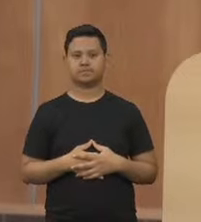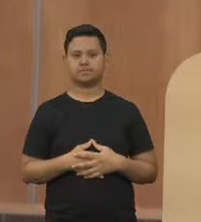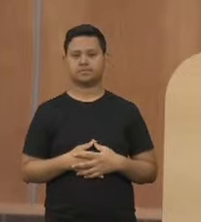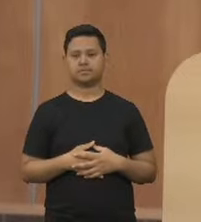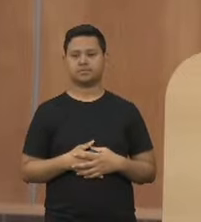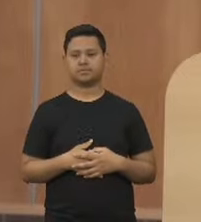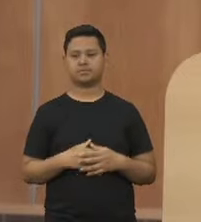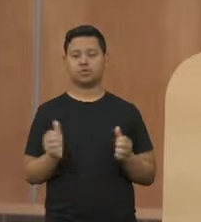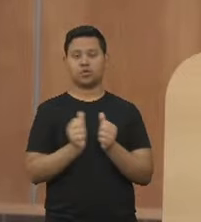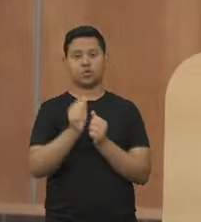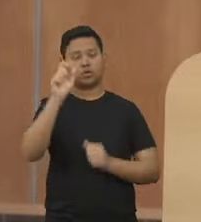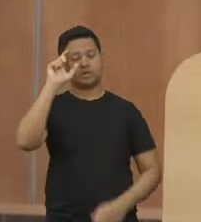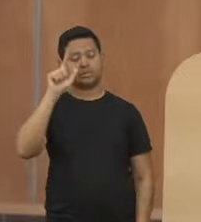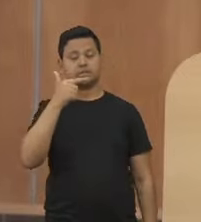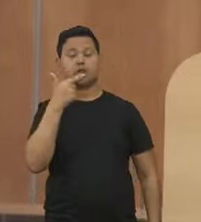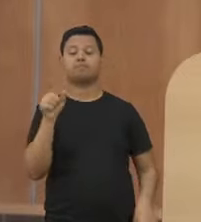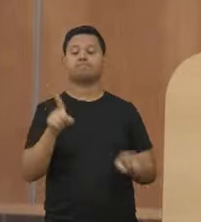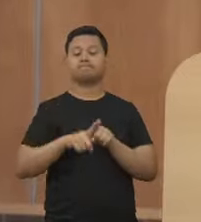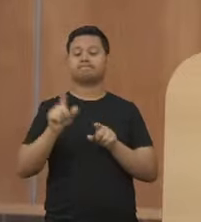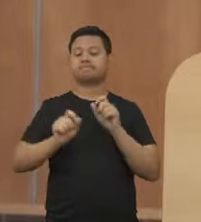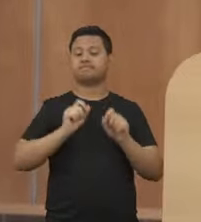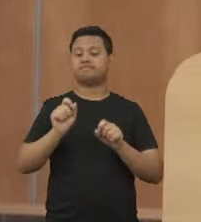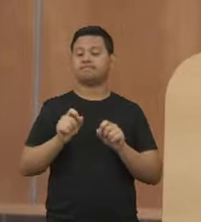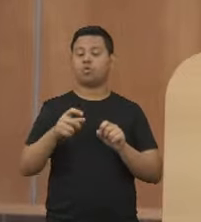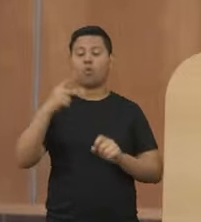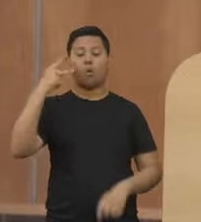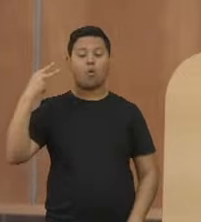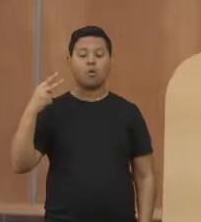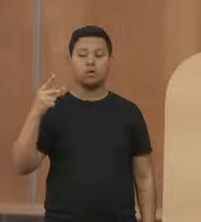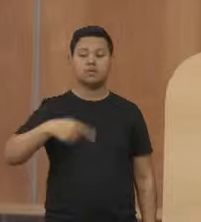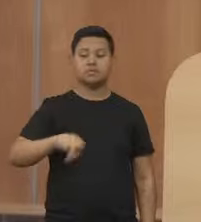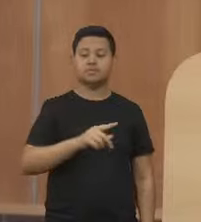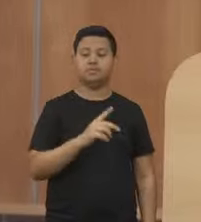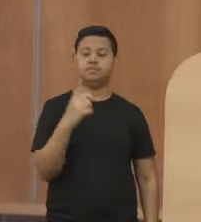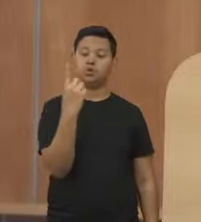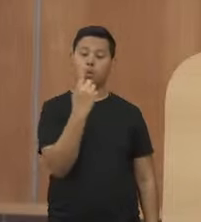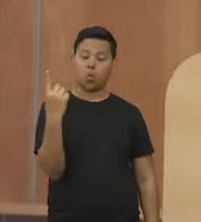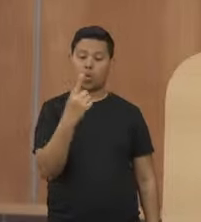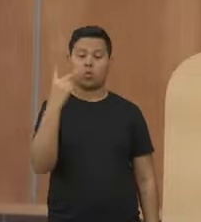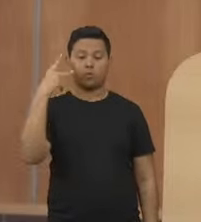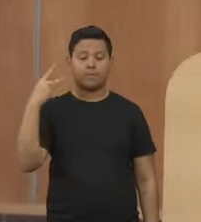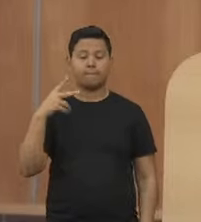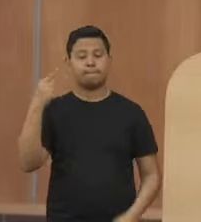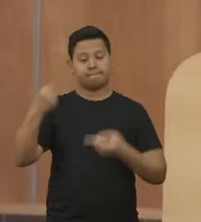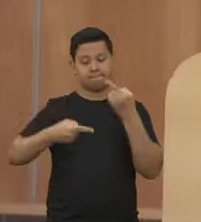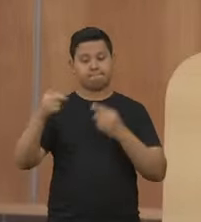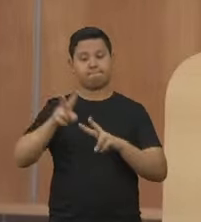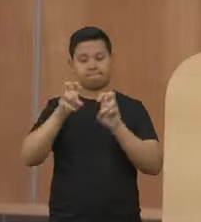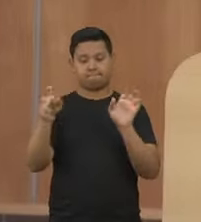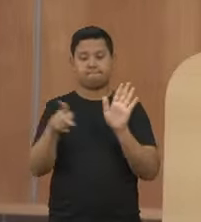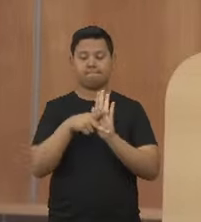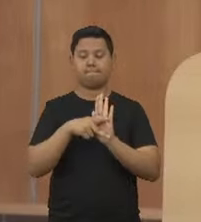com Celso Florencio e também com os vereadores, 11 vereadores, discutindo sobre o projeto.